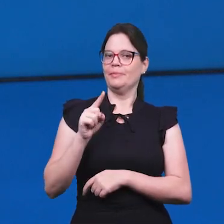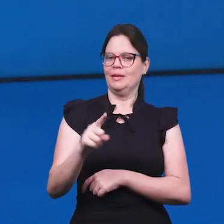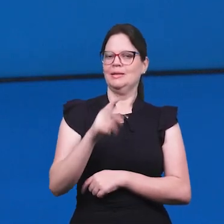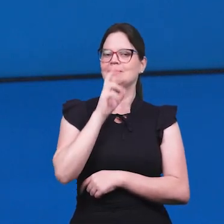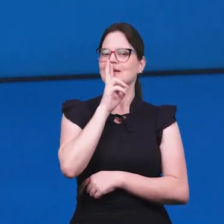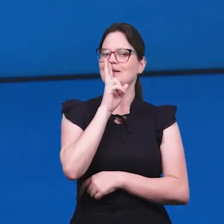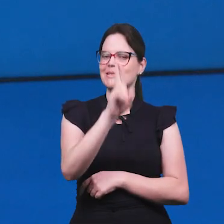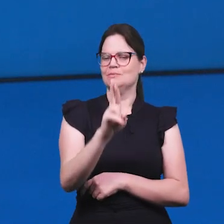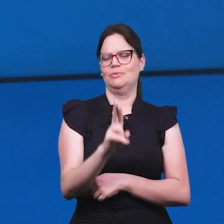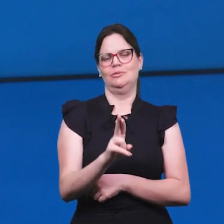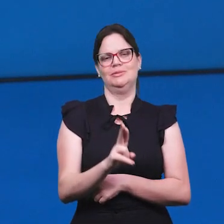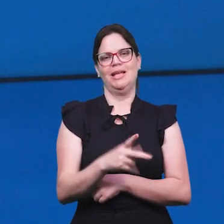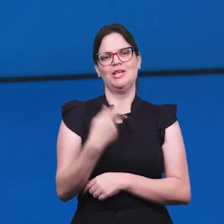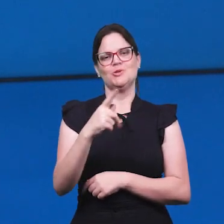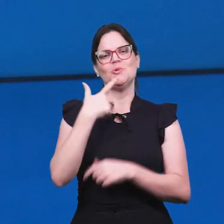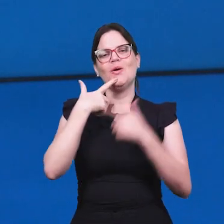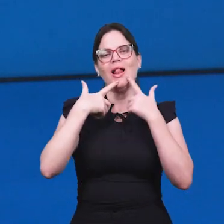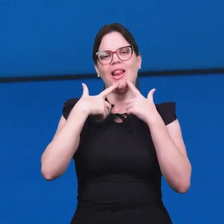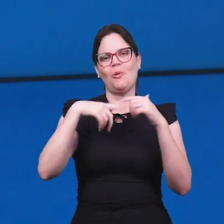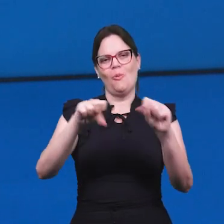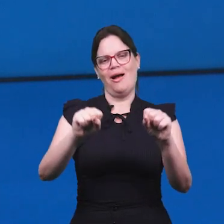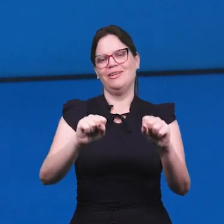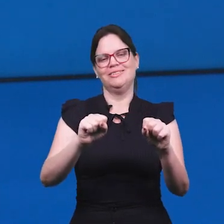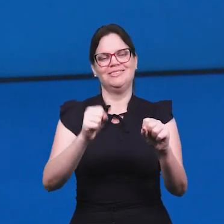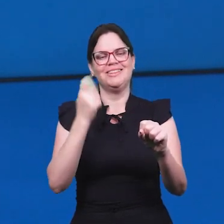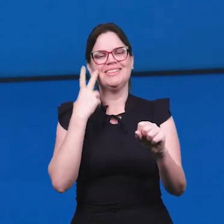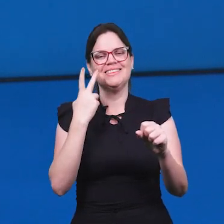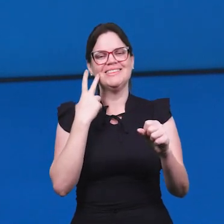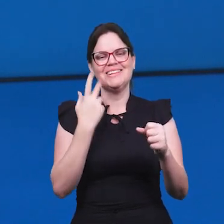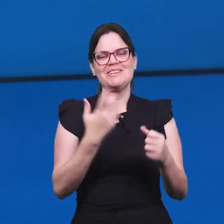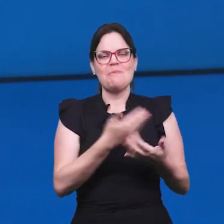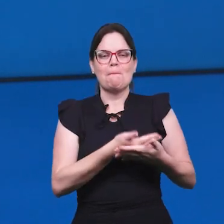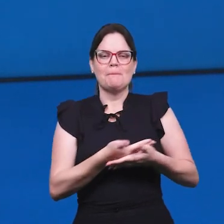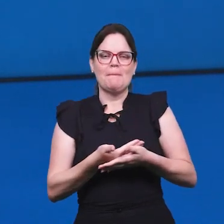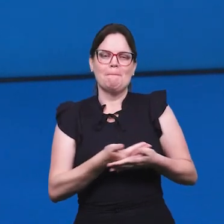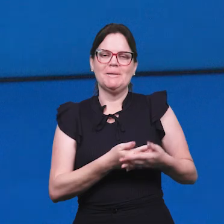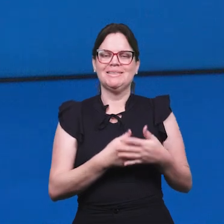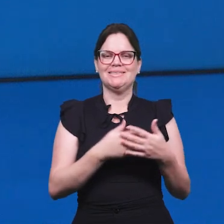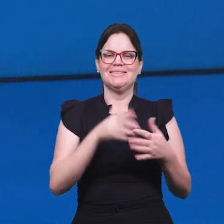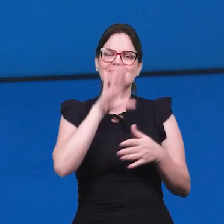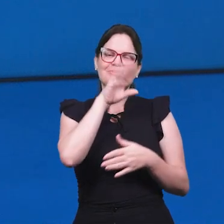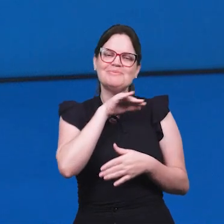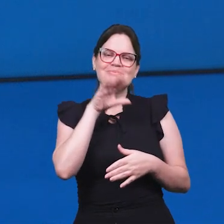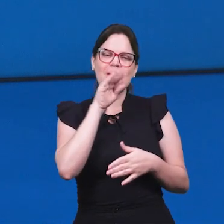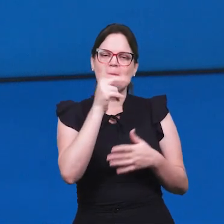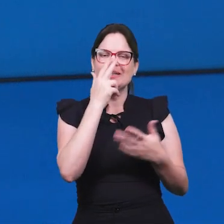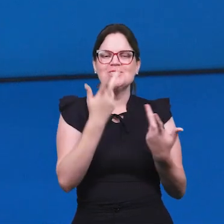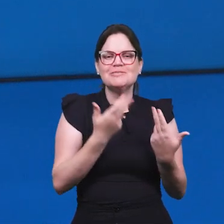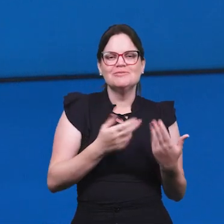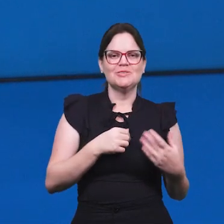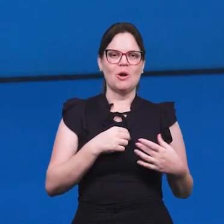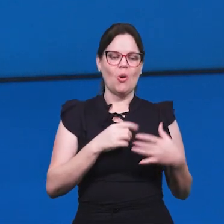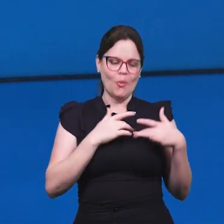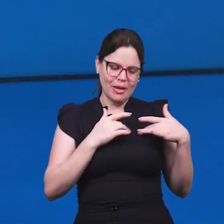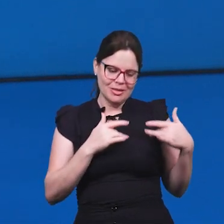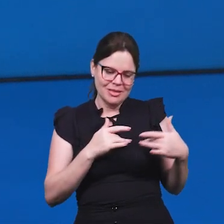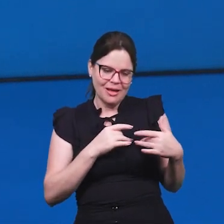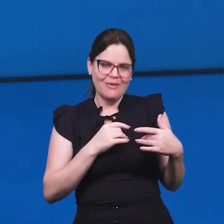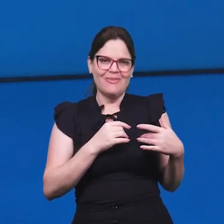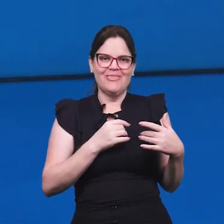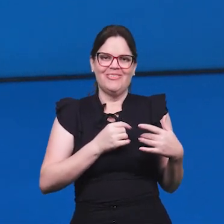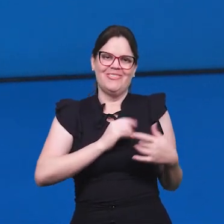com o papai, o Paulo Márcio, e ali ela respondendo ali na sua linguagem, né? Aquela linguagem de um